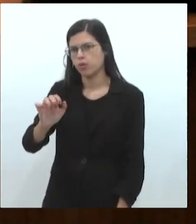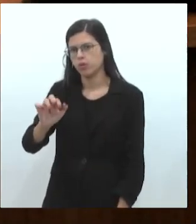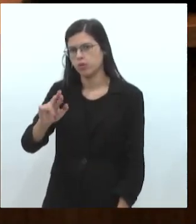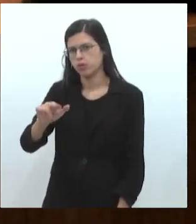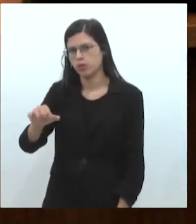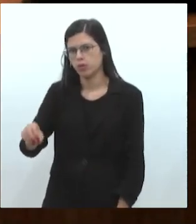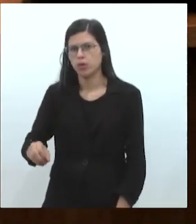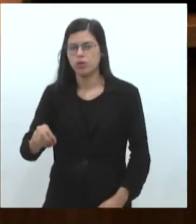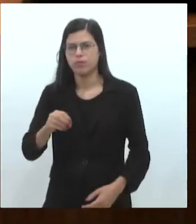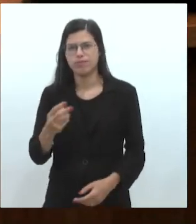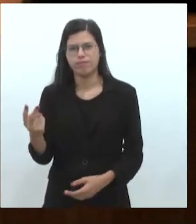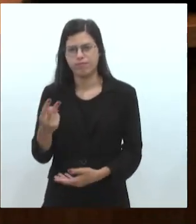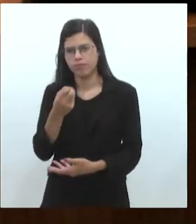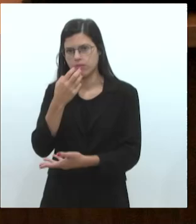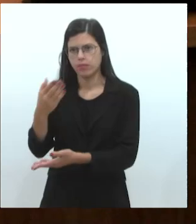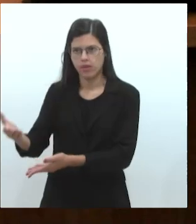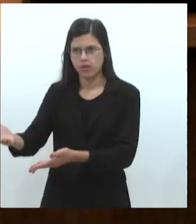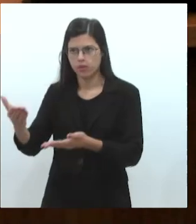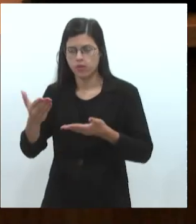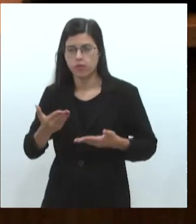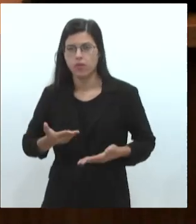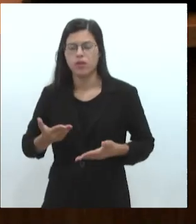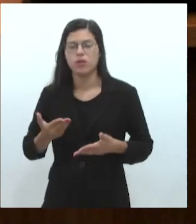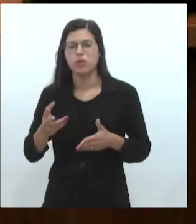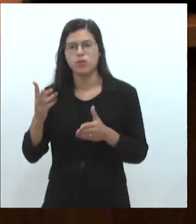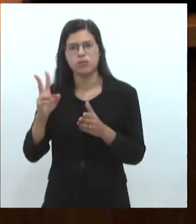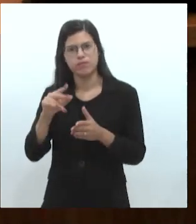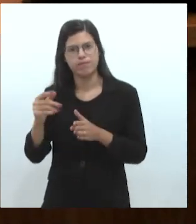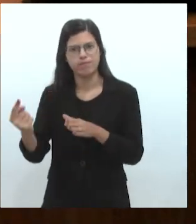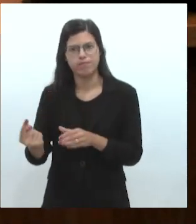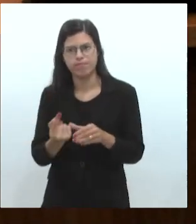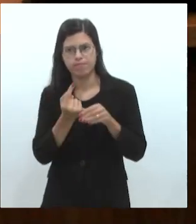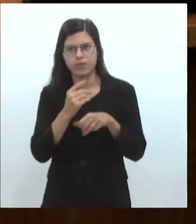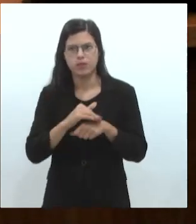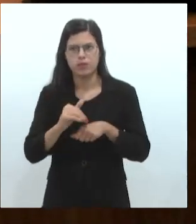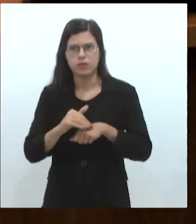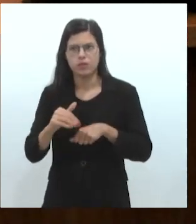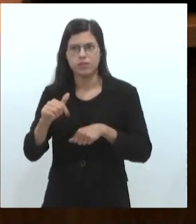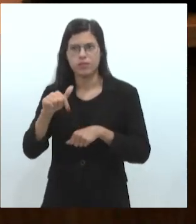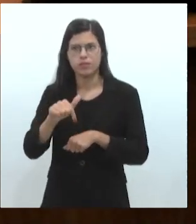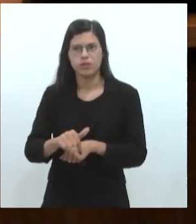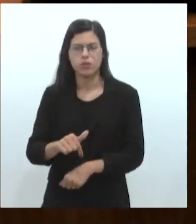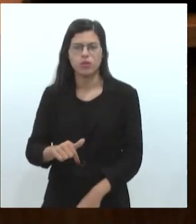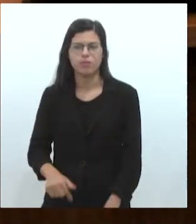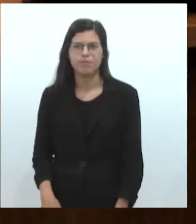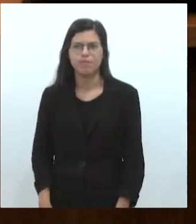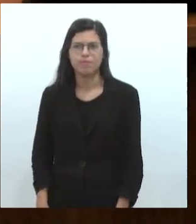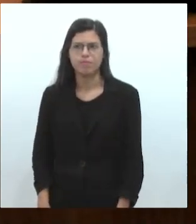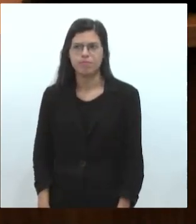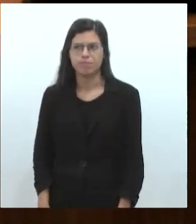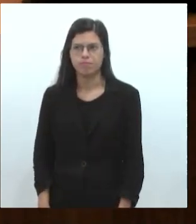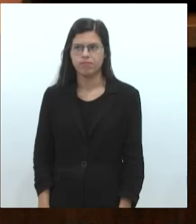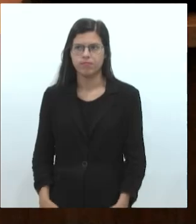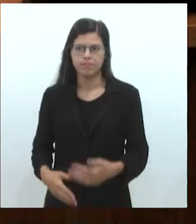ter certeza que a gente vai acolher vocês muito bem e esse parlamento aqui poder contribuir no que for possível. Obrigado, presidente.